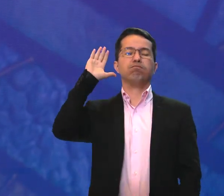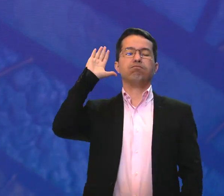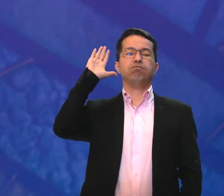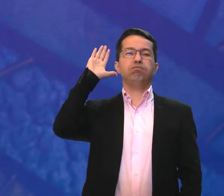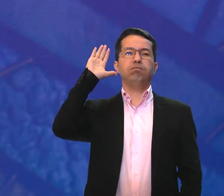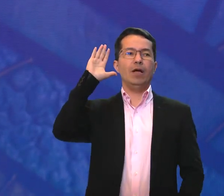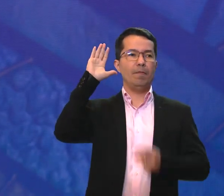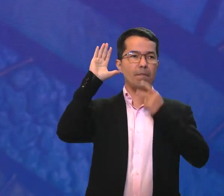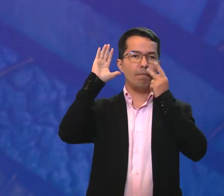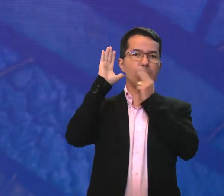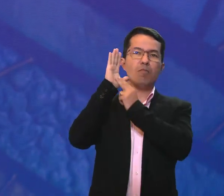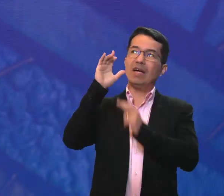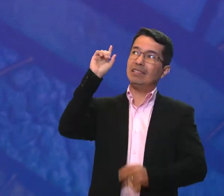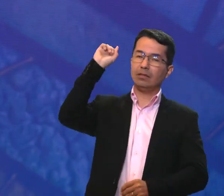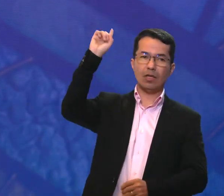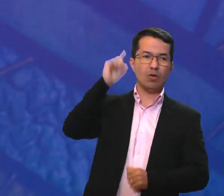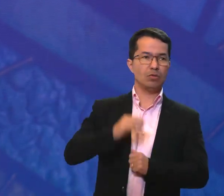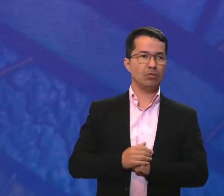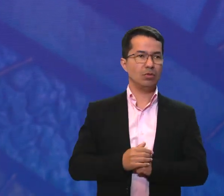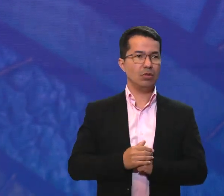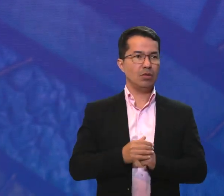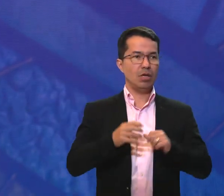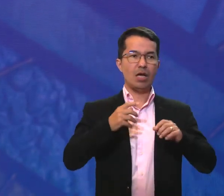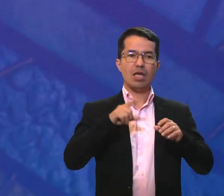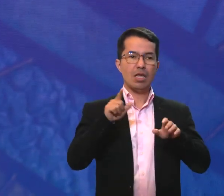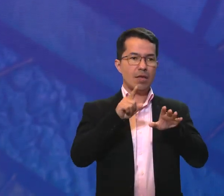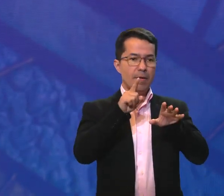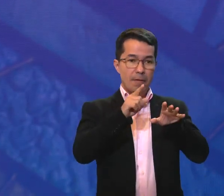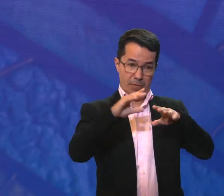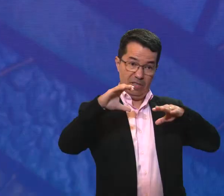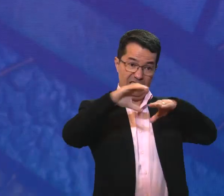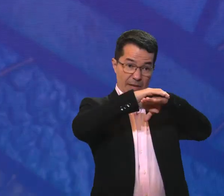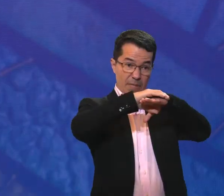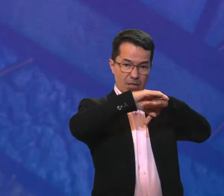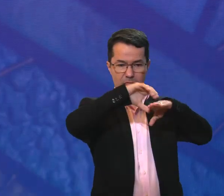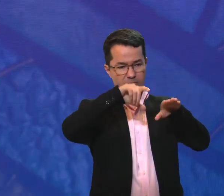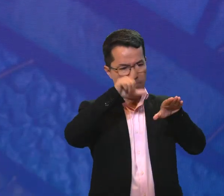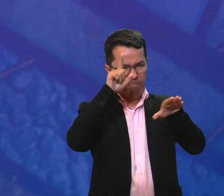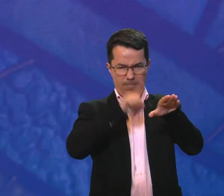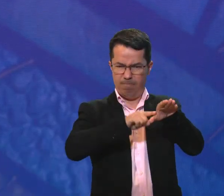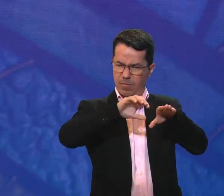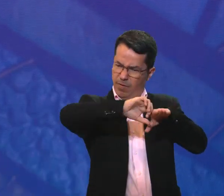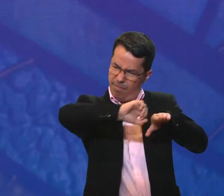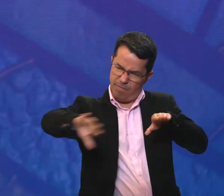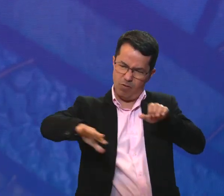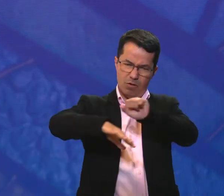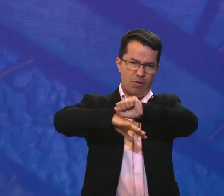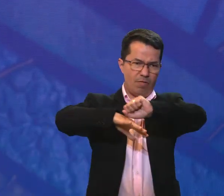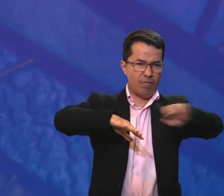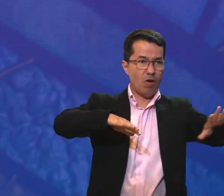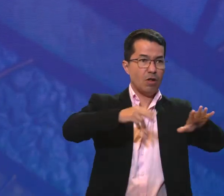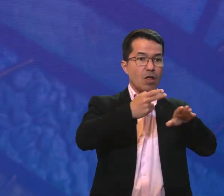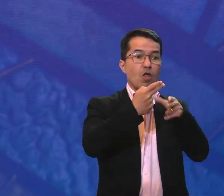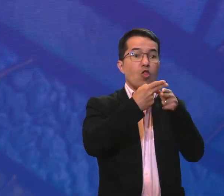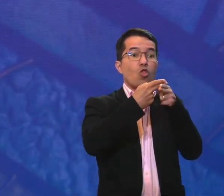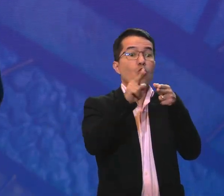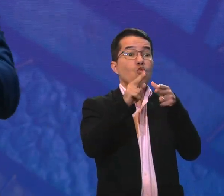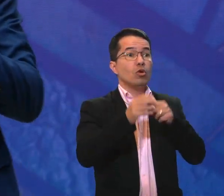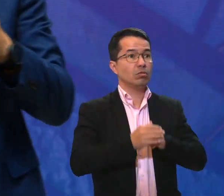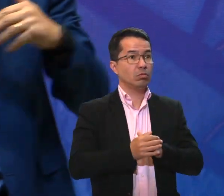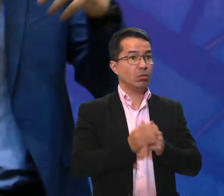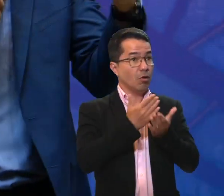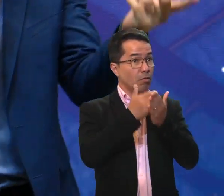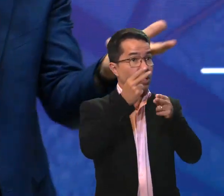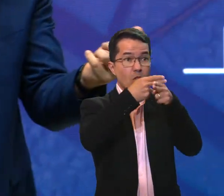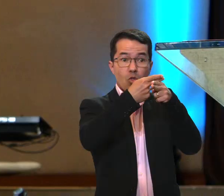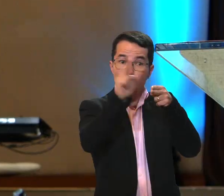descalço. E o povo perguntava, e ele falava, porque até a igreja precisa de cura de Deus. E ele ficou